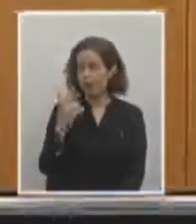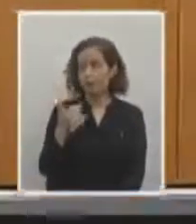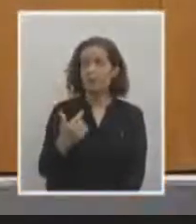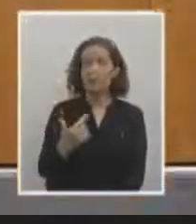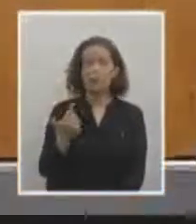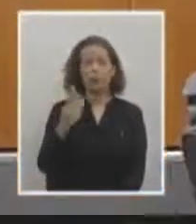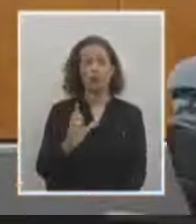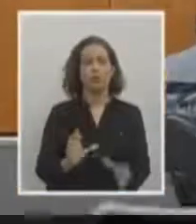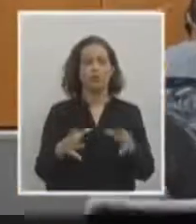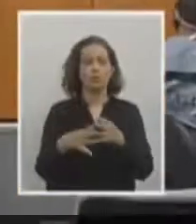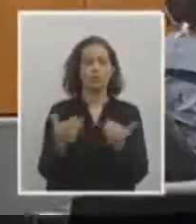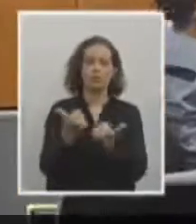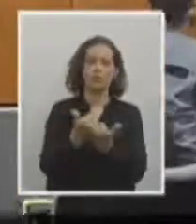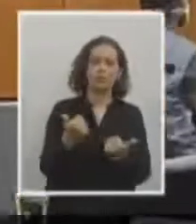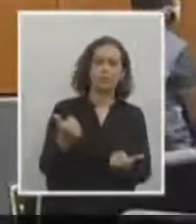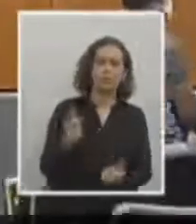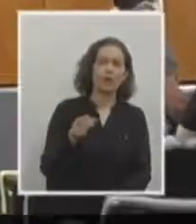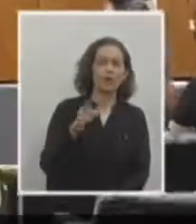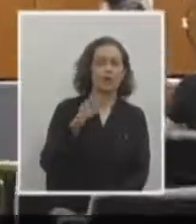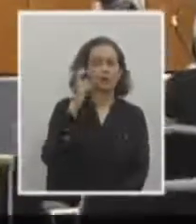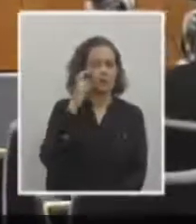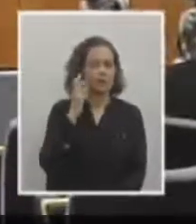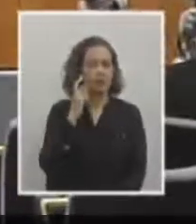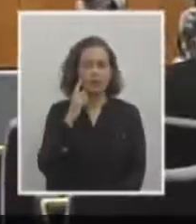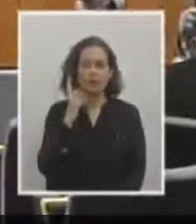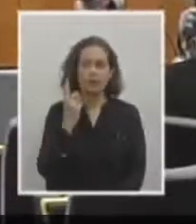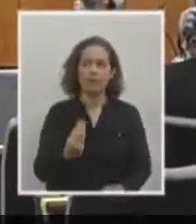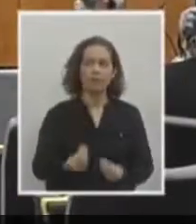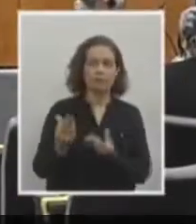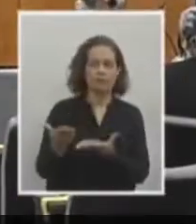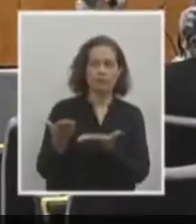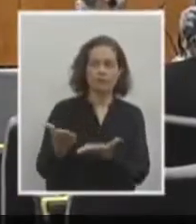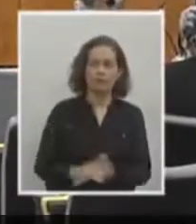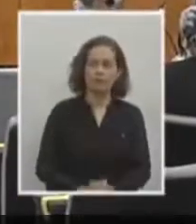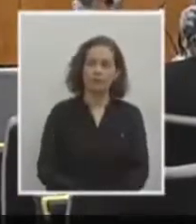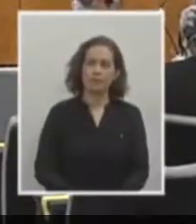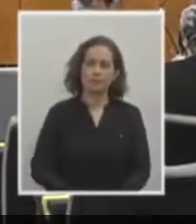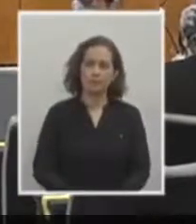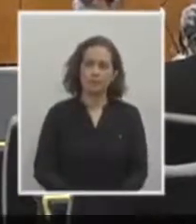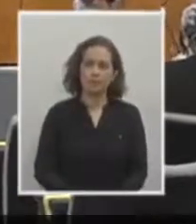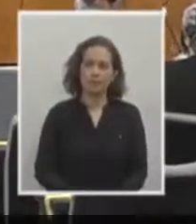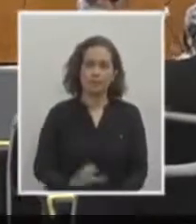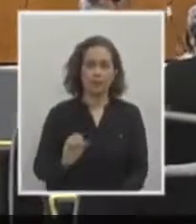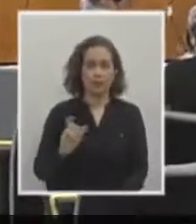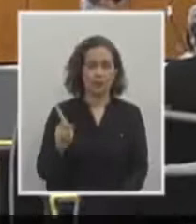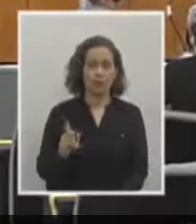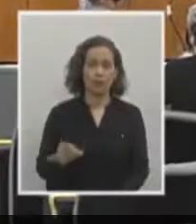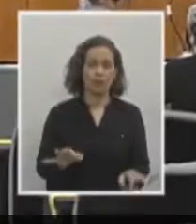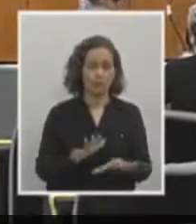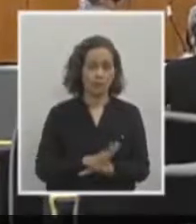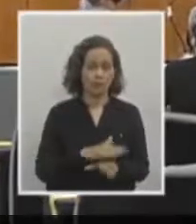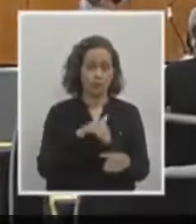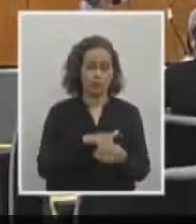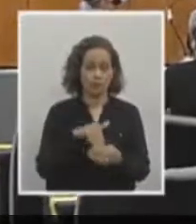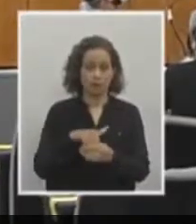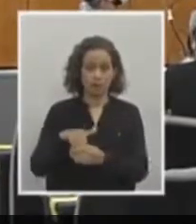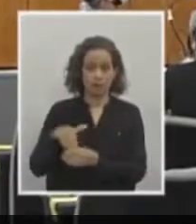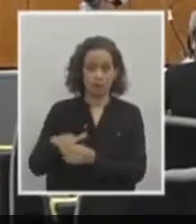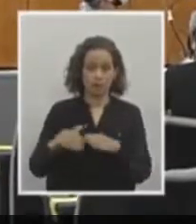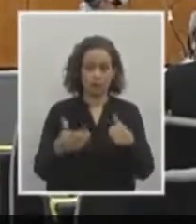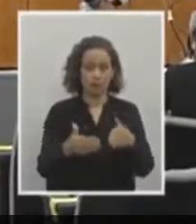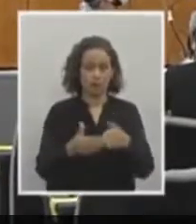Zé, né? Para o Zé Guilherme, então, vou passar. Não, ok, não, assim que terminar a votação do requerimento, eu